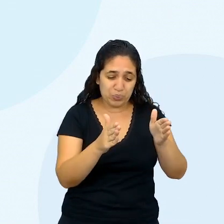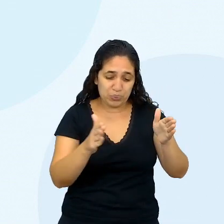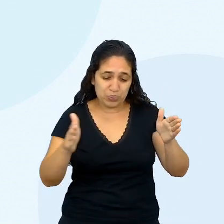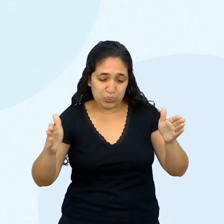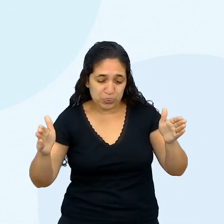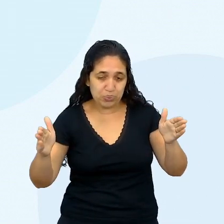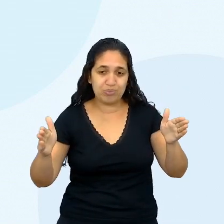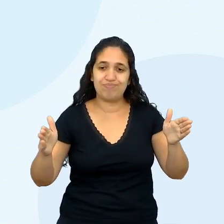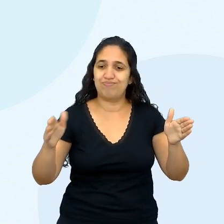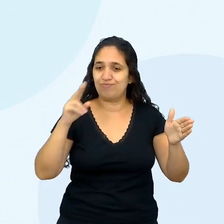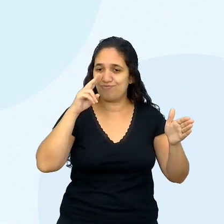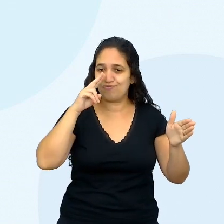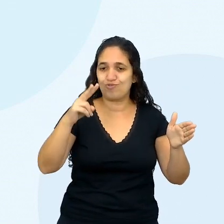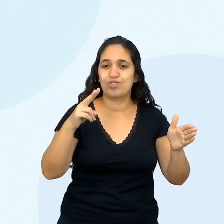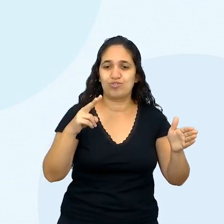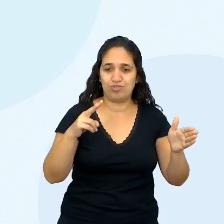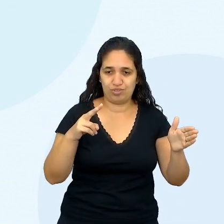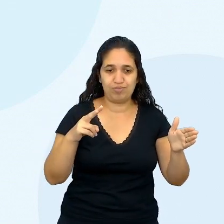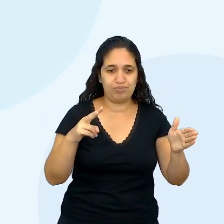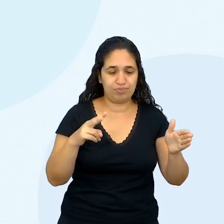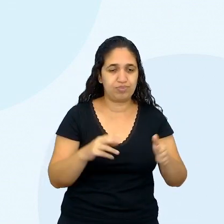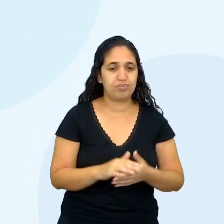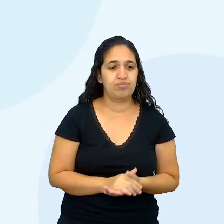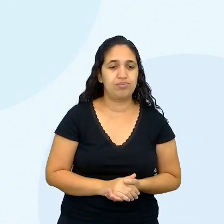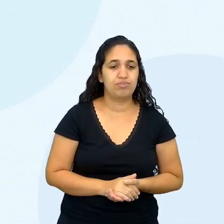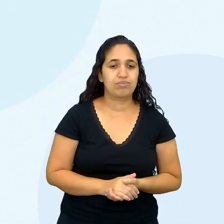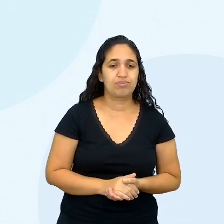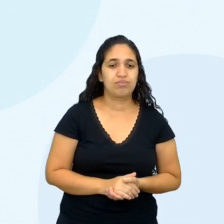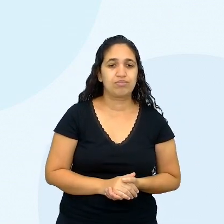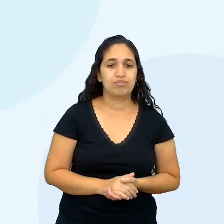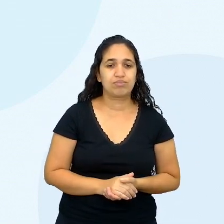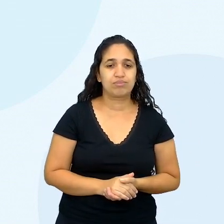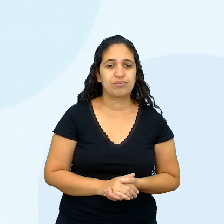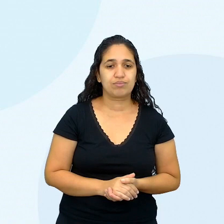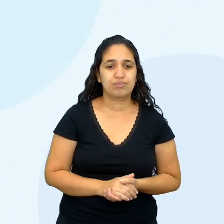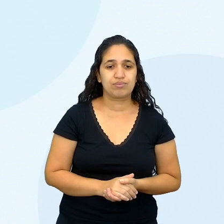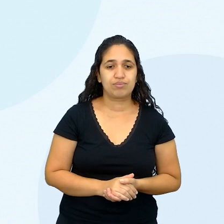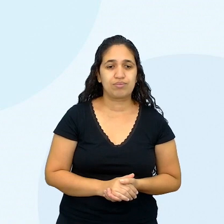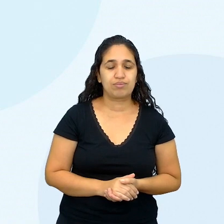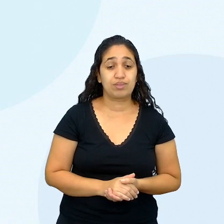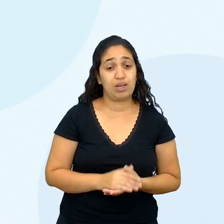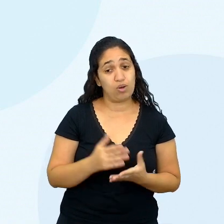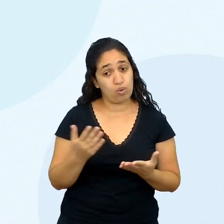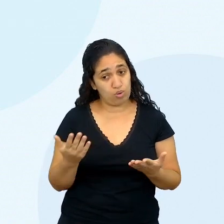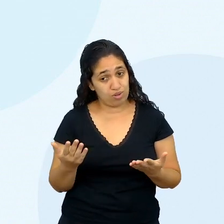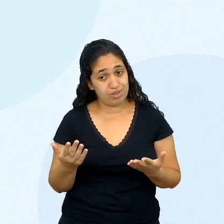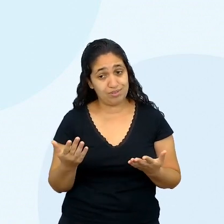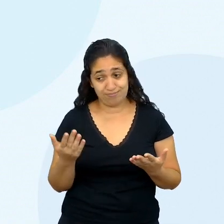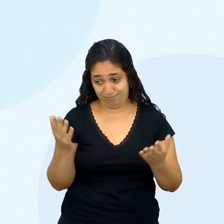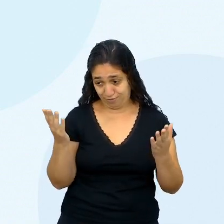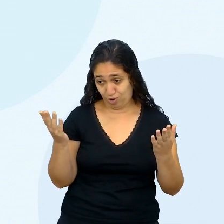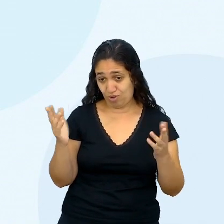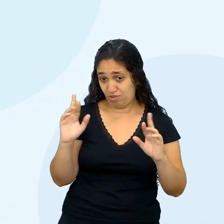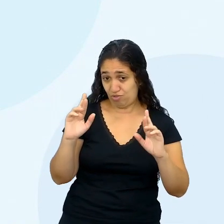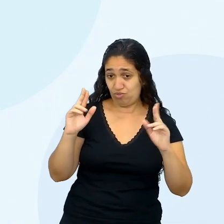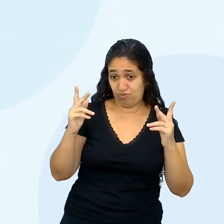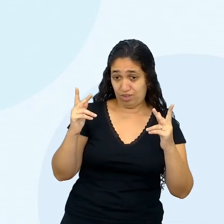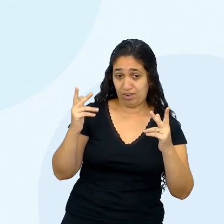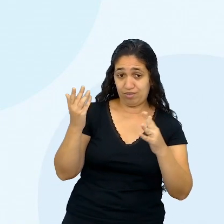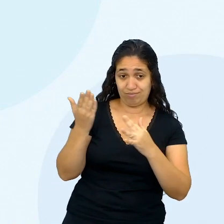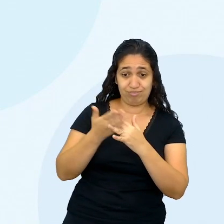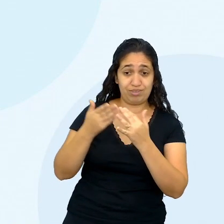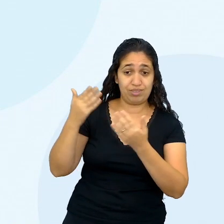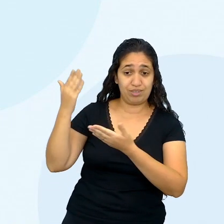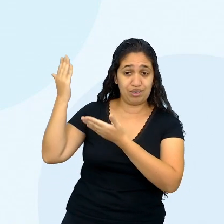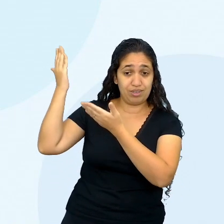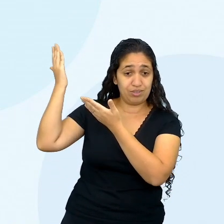mais intenso. E, em contrapartida, num paradoxo, a gente pode ir para o próximo?